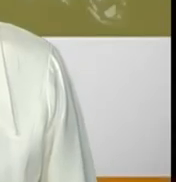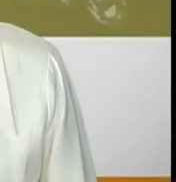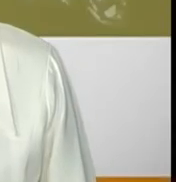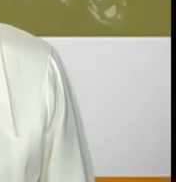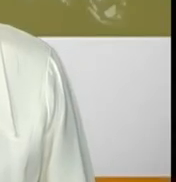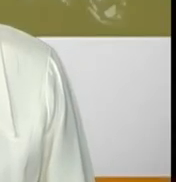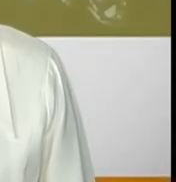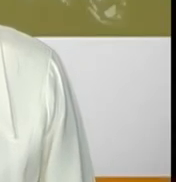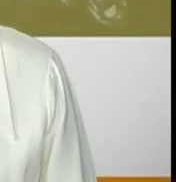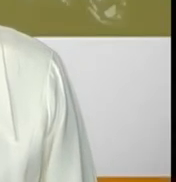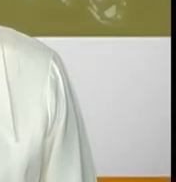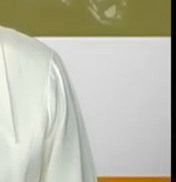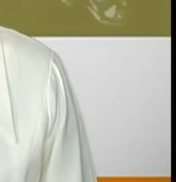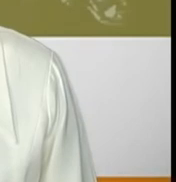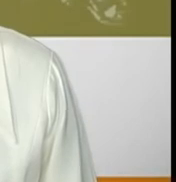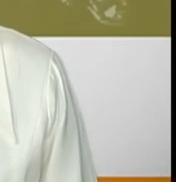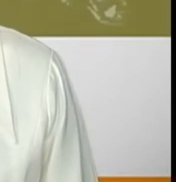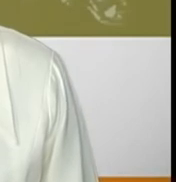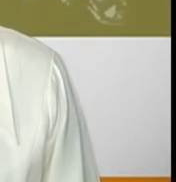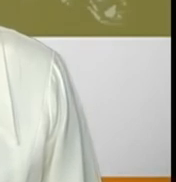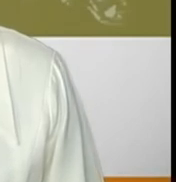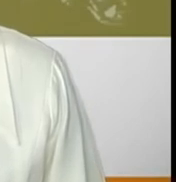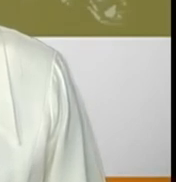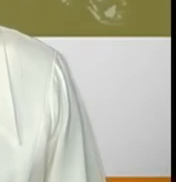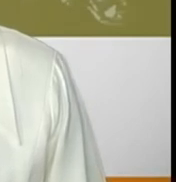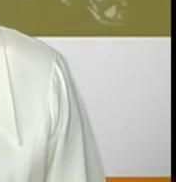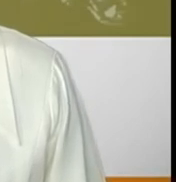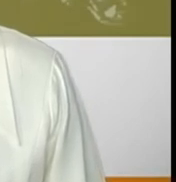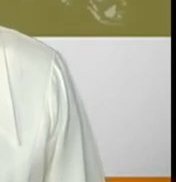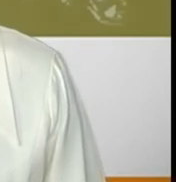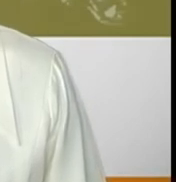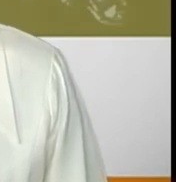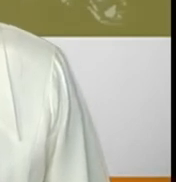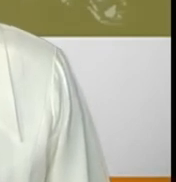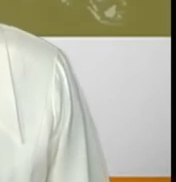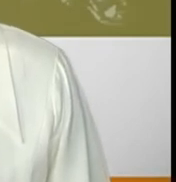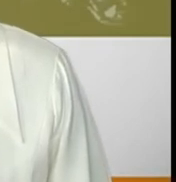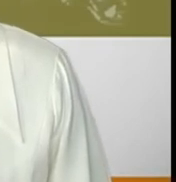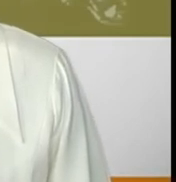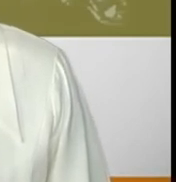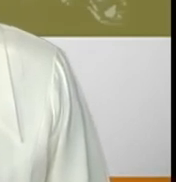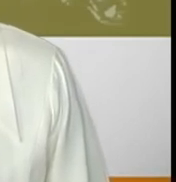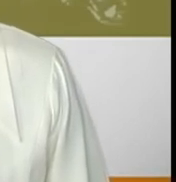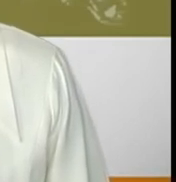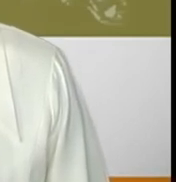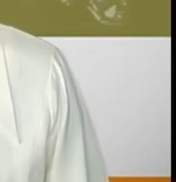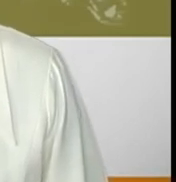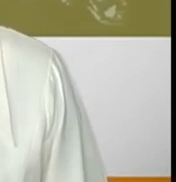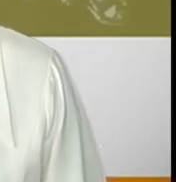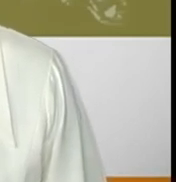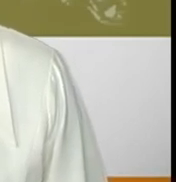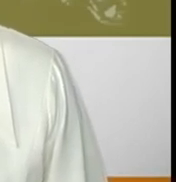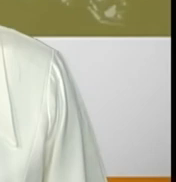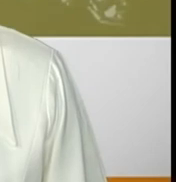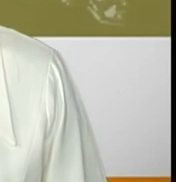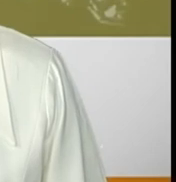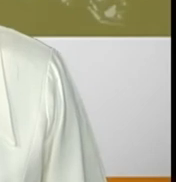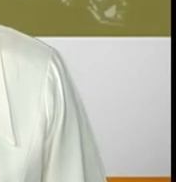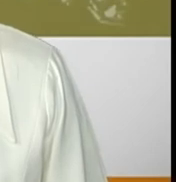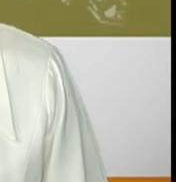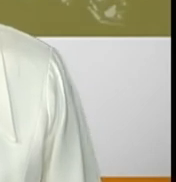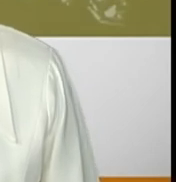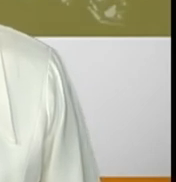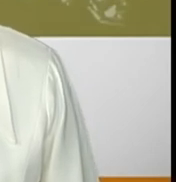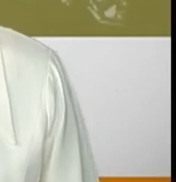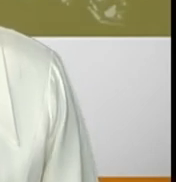Você assistiu à reapresentação da palestra da ministra do Meio Ambiente, Isabela Teixeira, no Fórum Social Temático que acontece no Rio Grande do